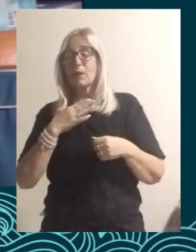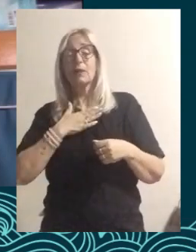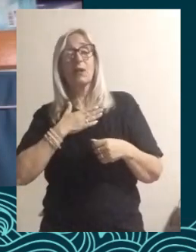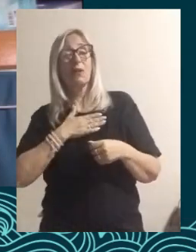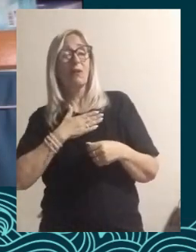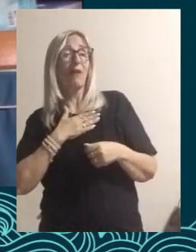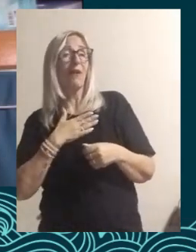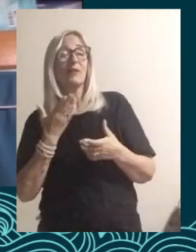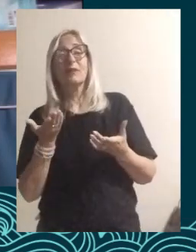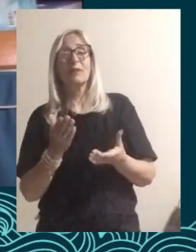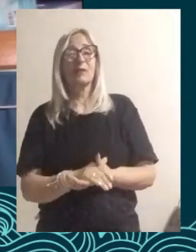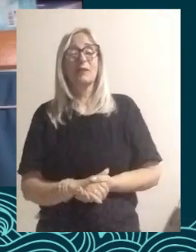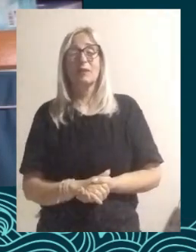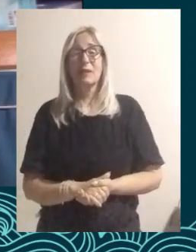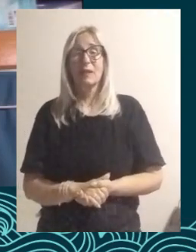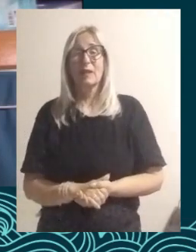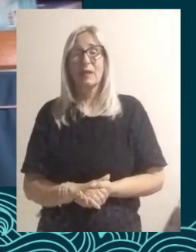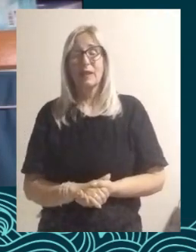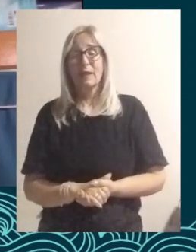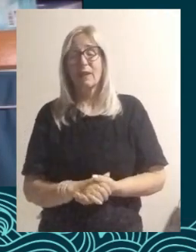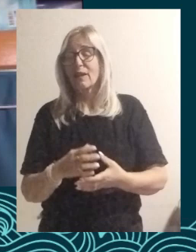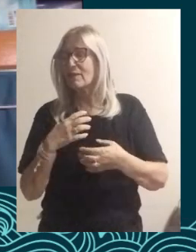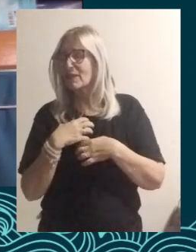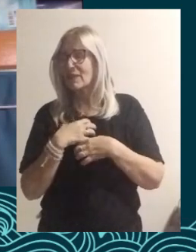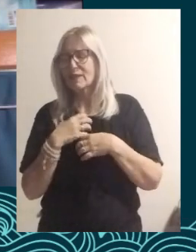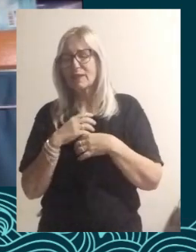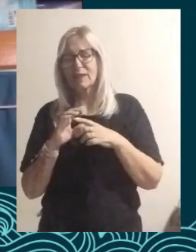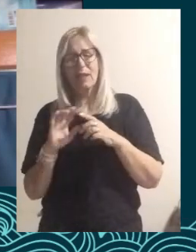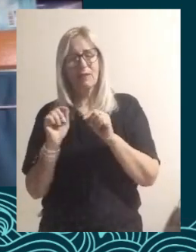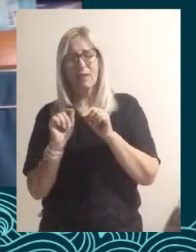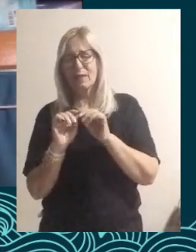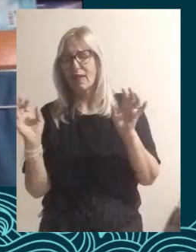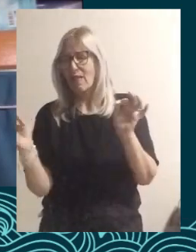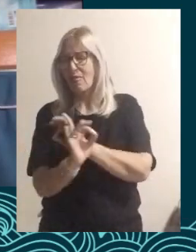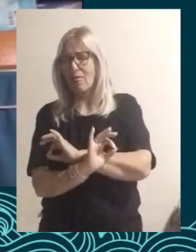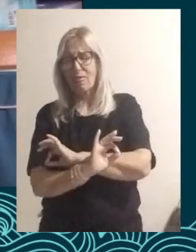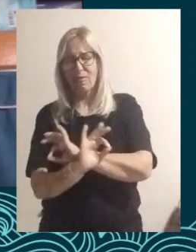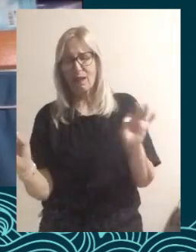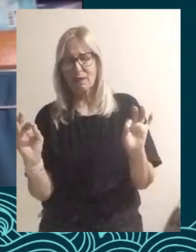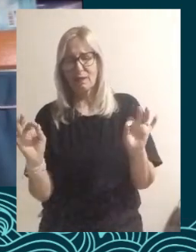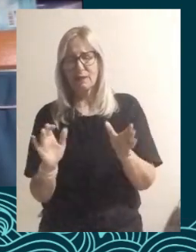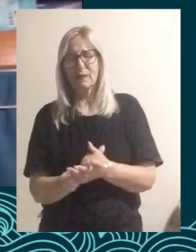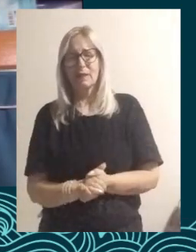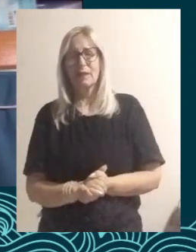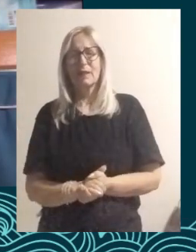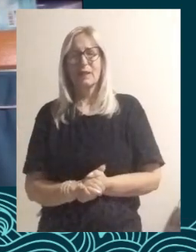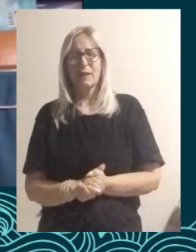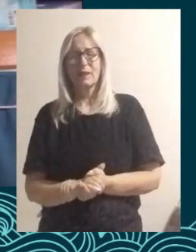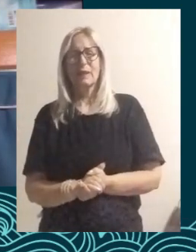mim, eu vou comer uma comida que eu gosto, eu vou só sentir isso, sem fazer